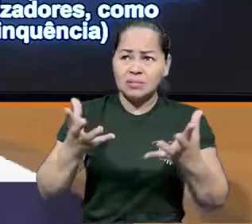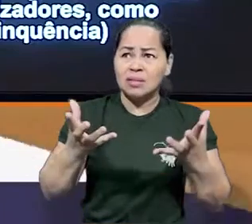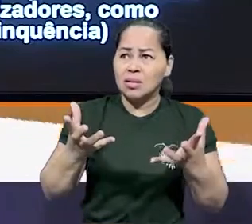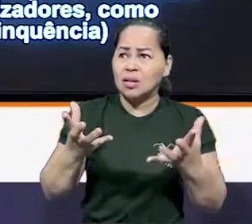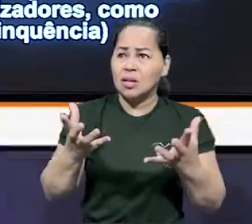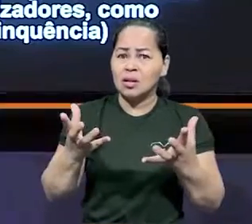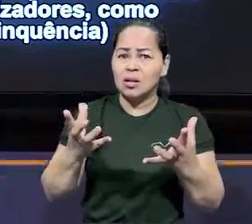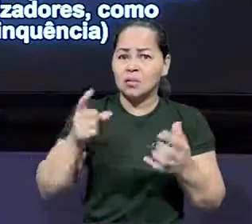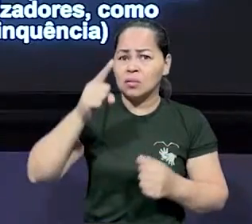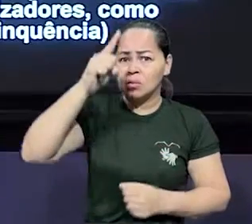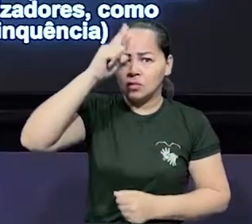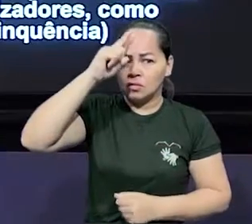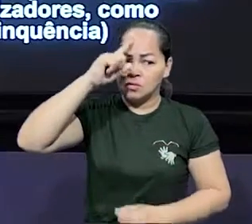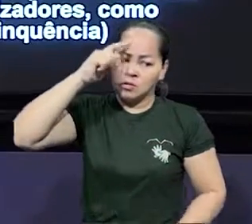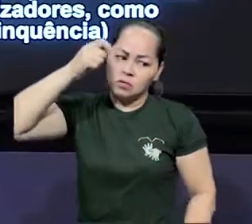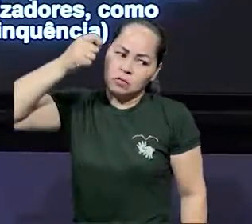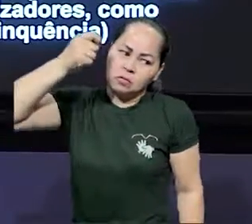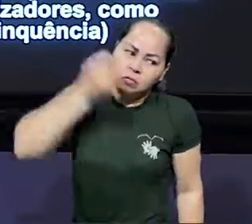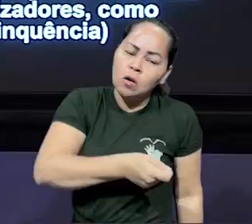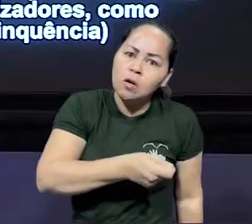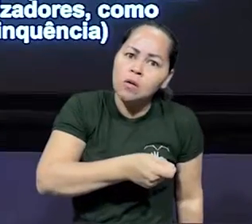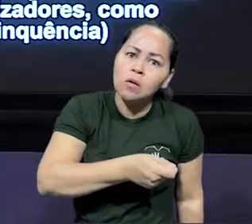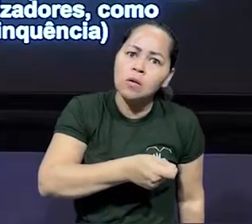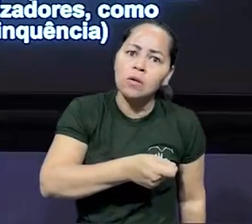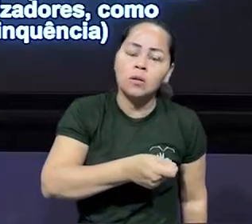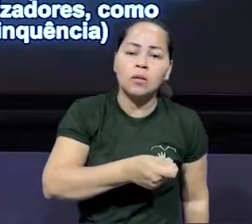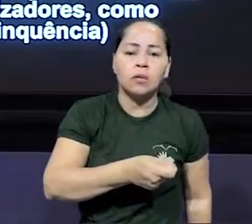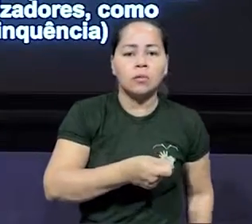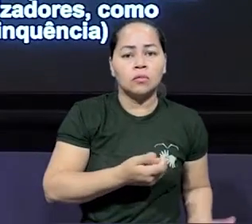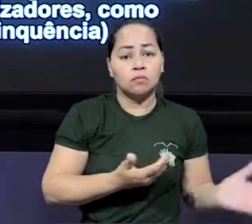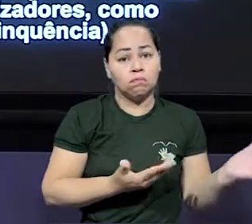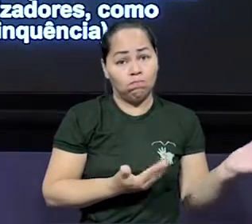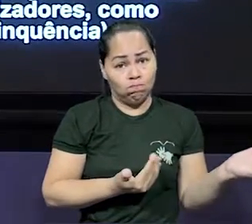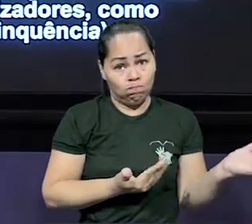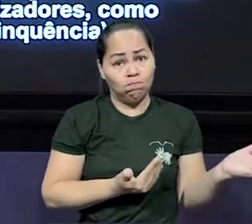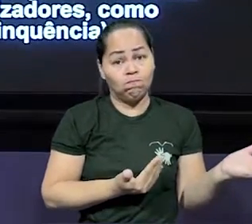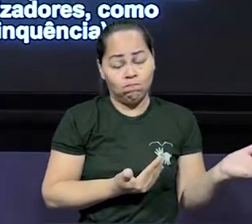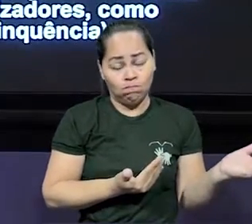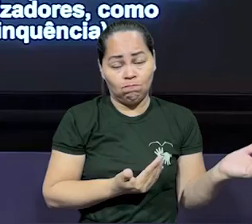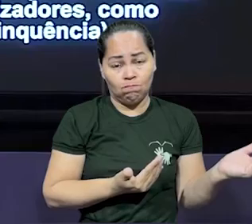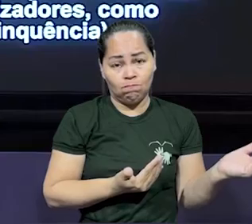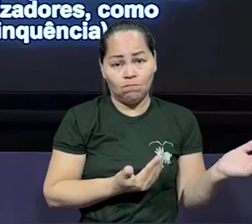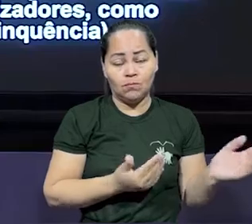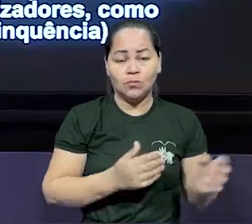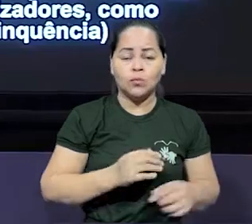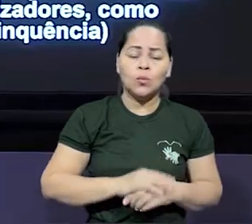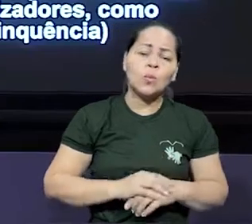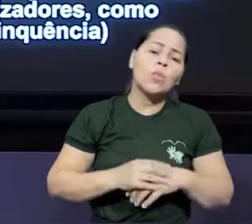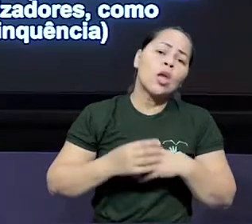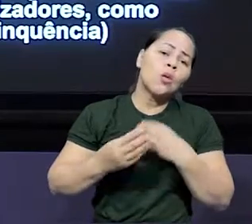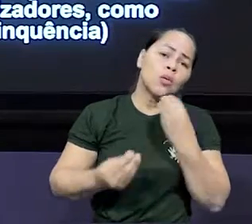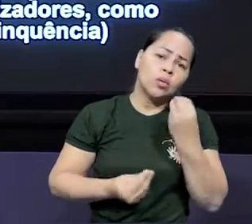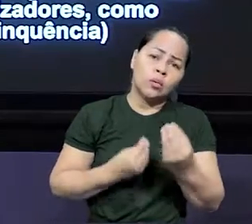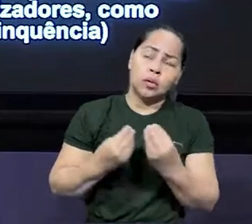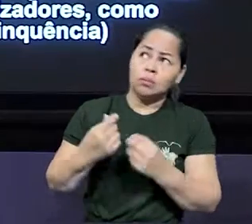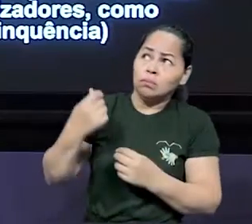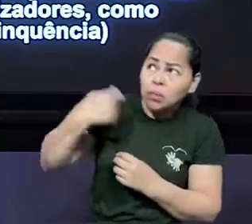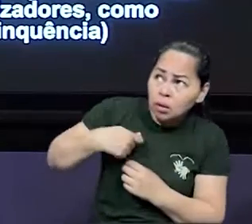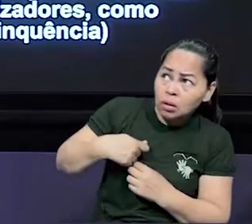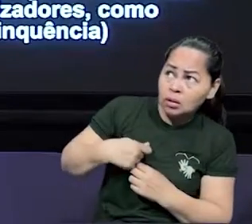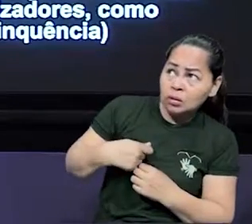o mundo adulto tende a ser bastante hostil com os mais jovens. Como efeito